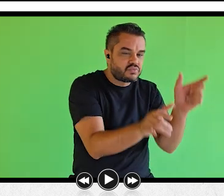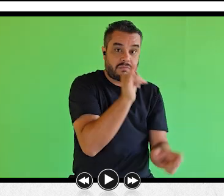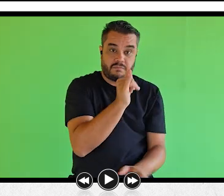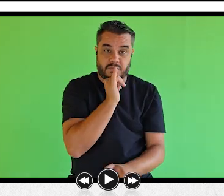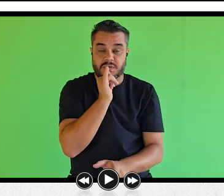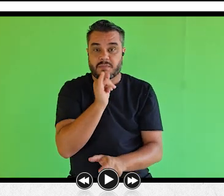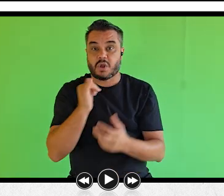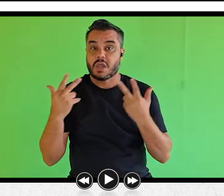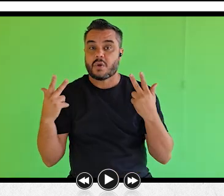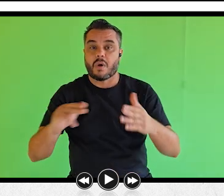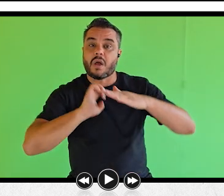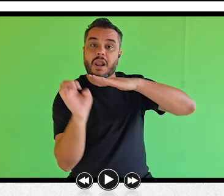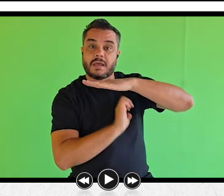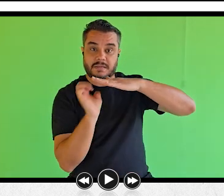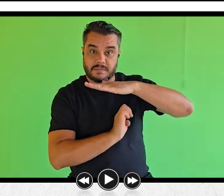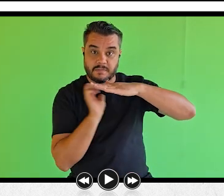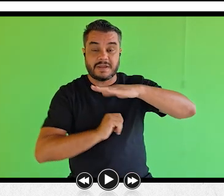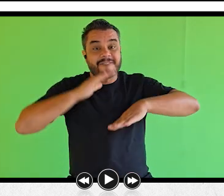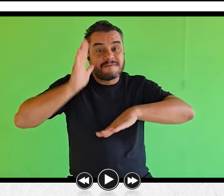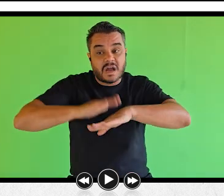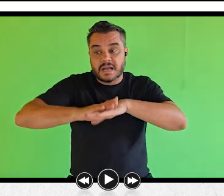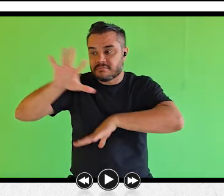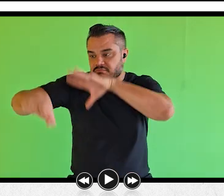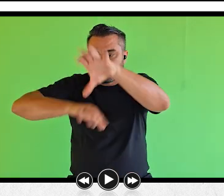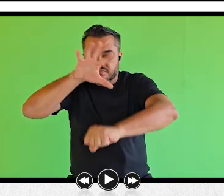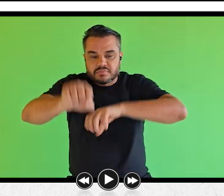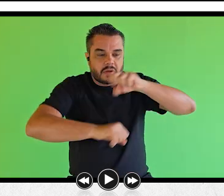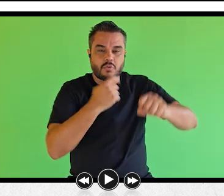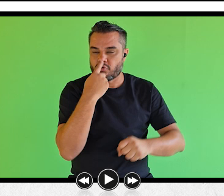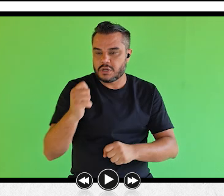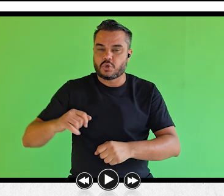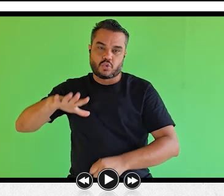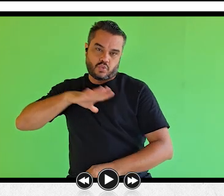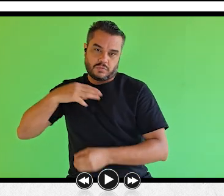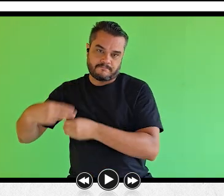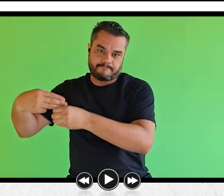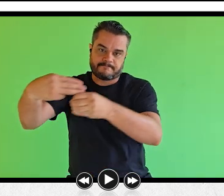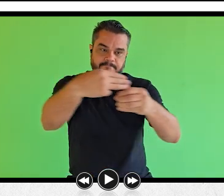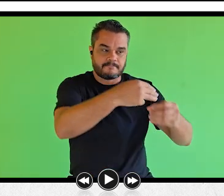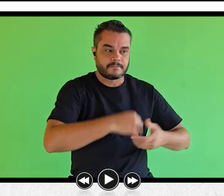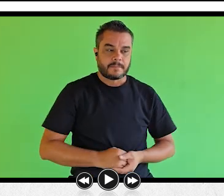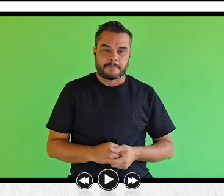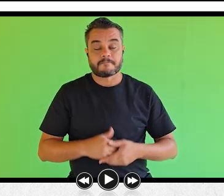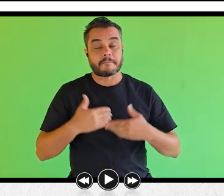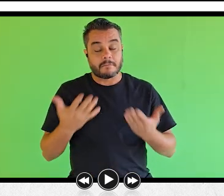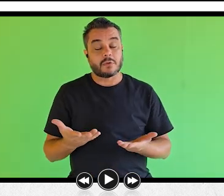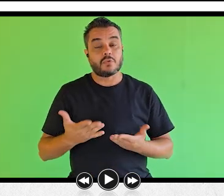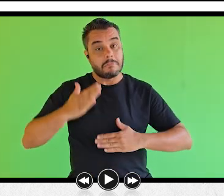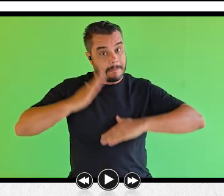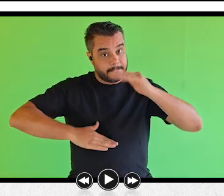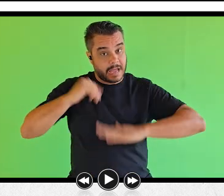do município. Uma boa prática na gestão de resíduos, né, diante de tudo que a gente está falando